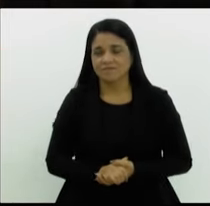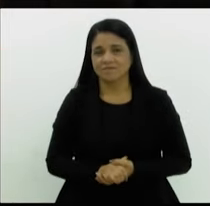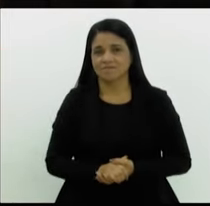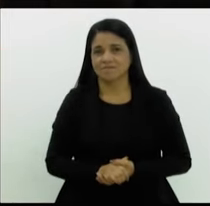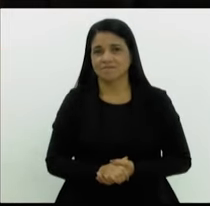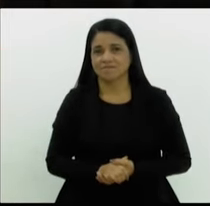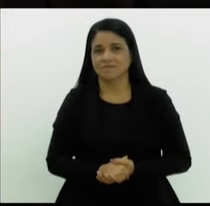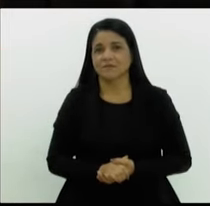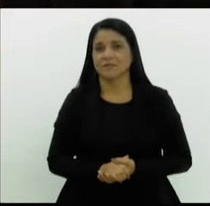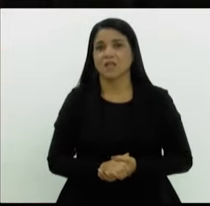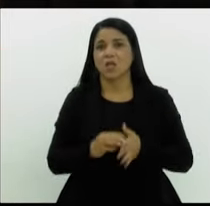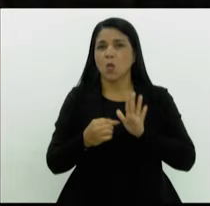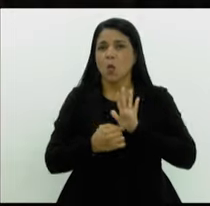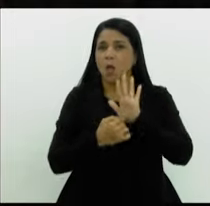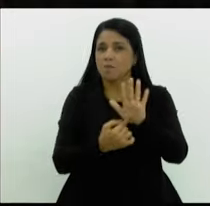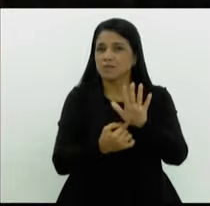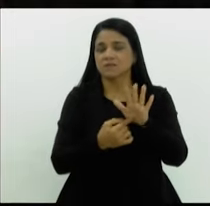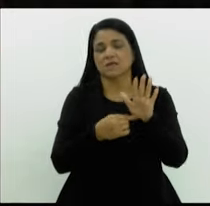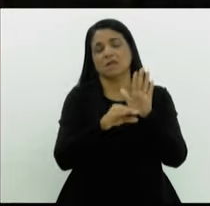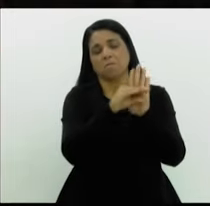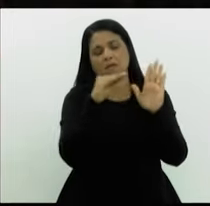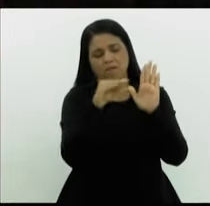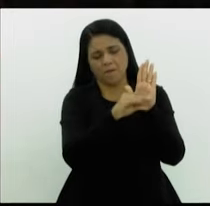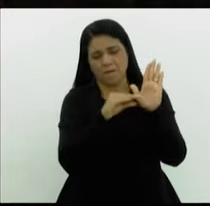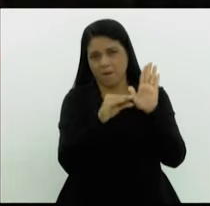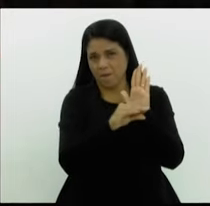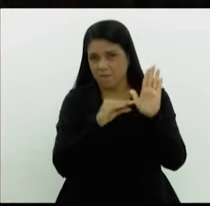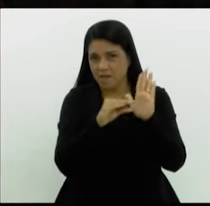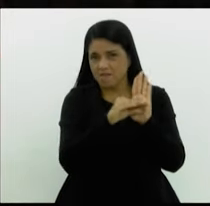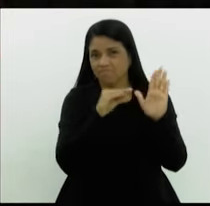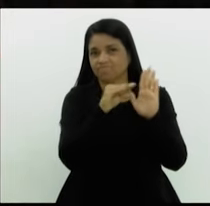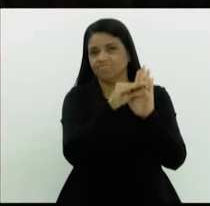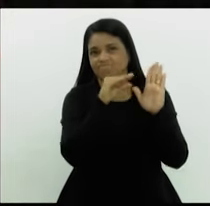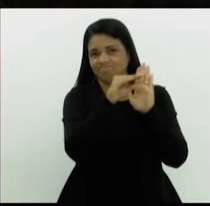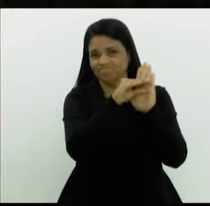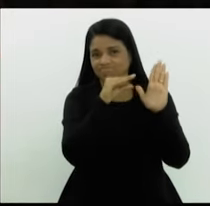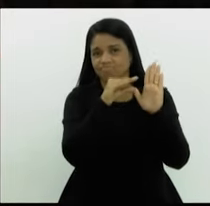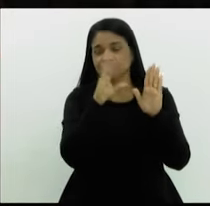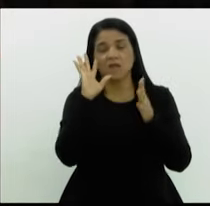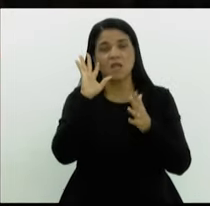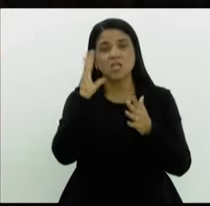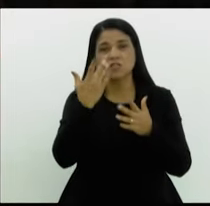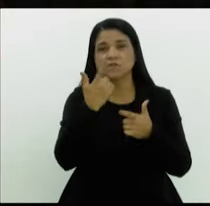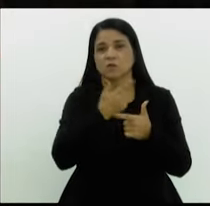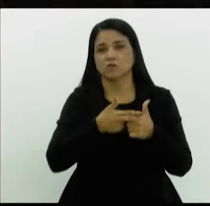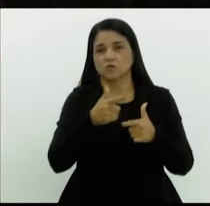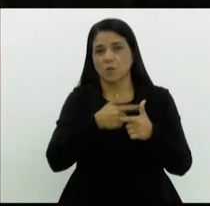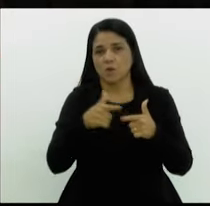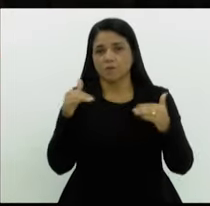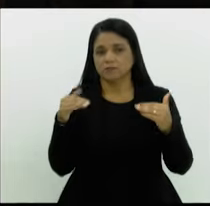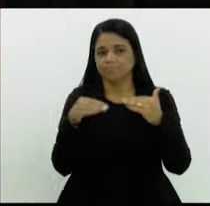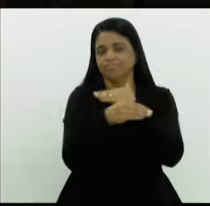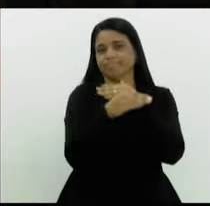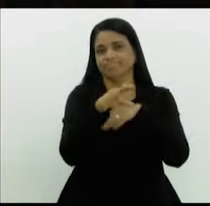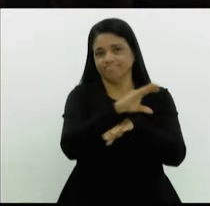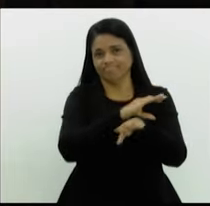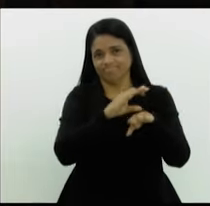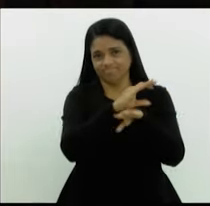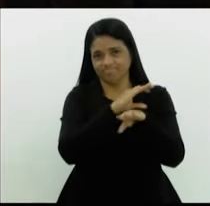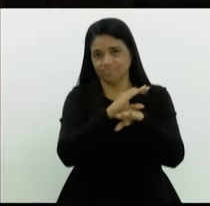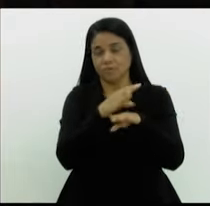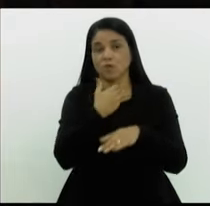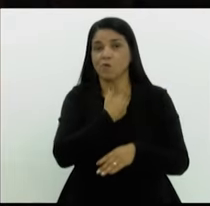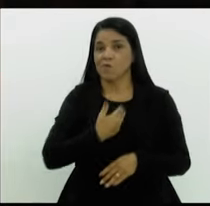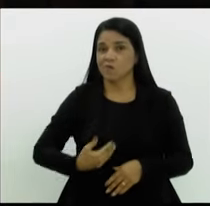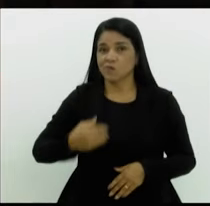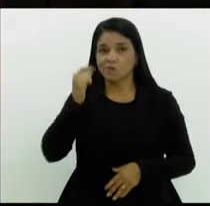Então, quero dizer que eu apresentei uma série de emendas para sanar essa repetição das inconstitucionalidades que o governador Cláudio